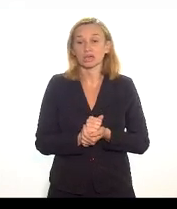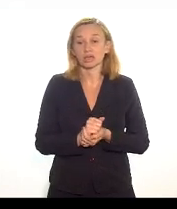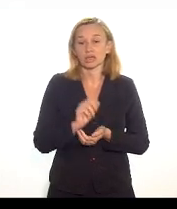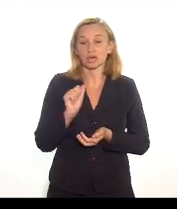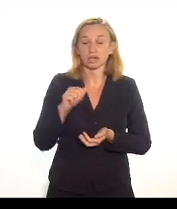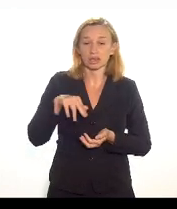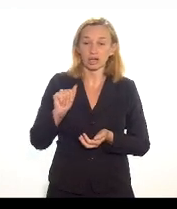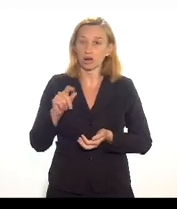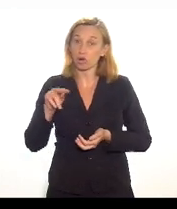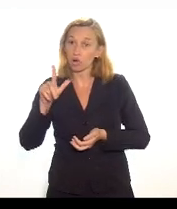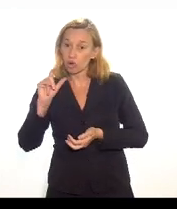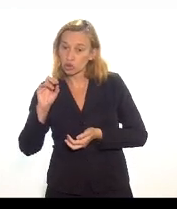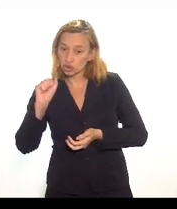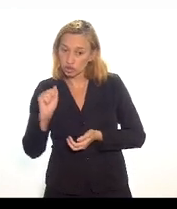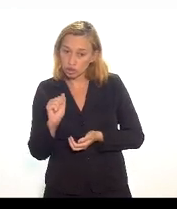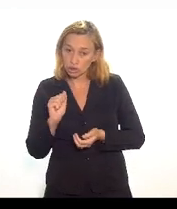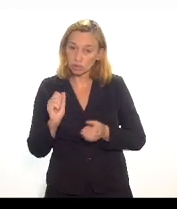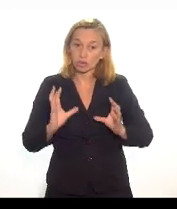com